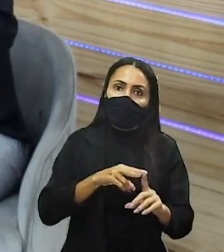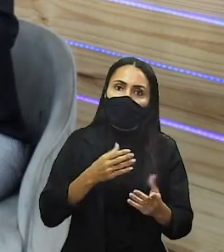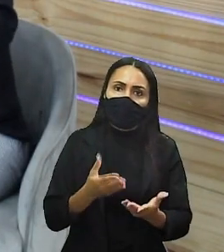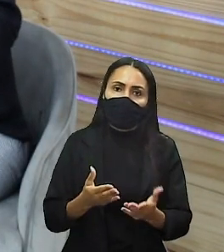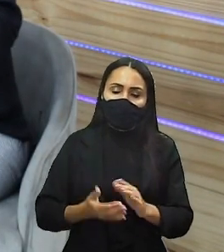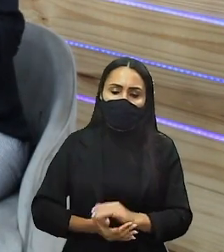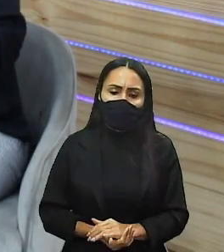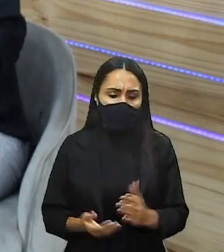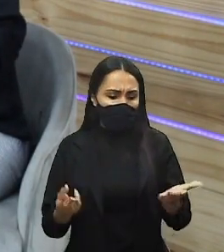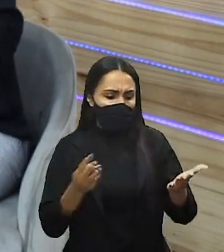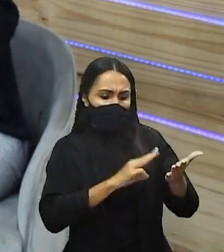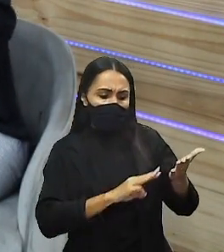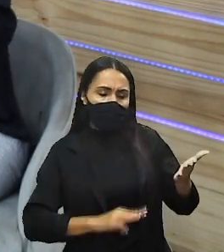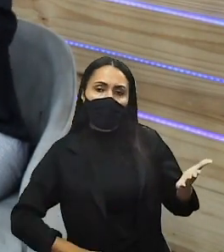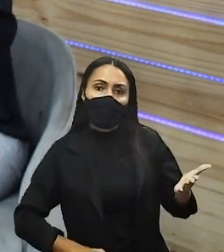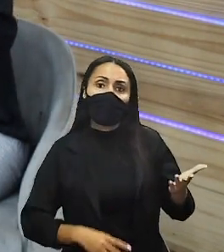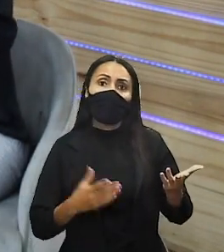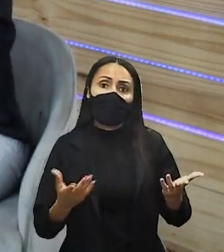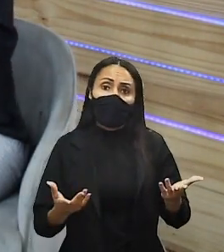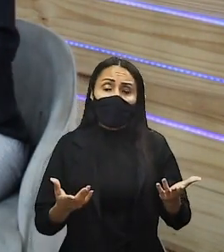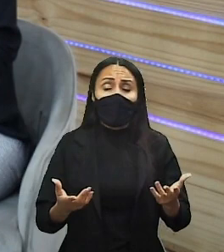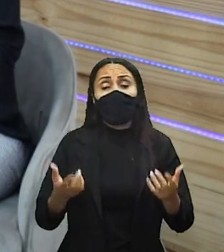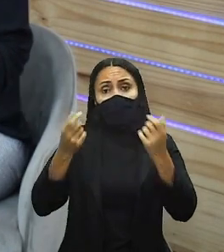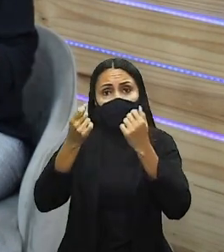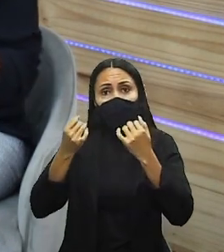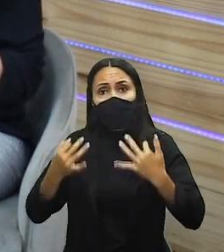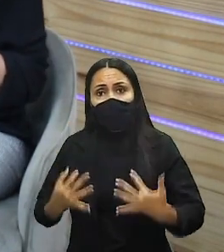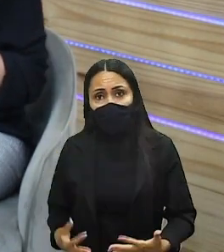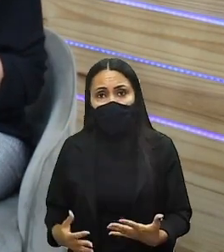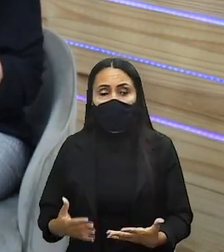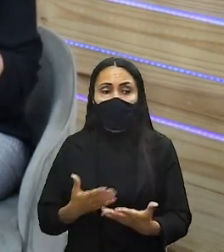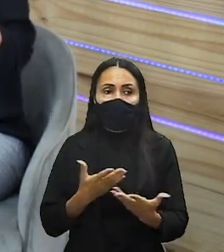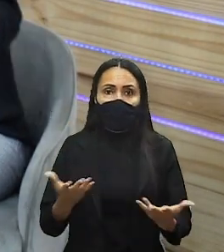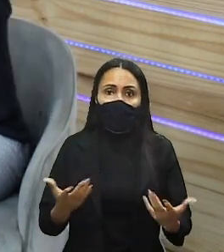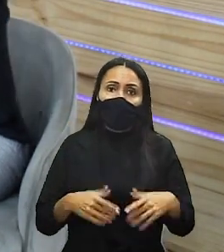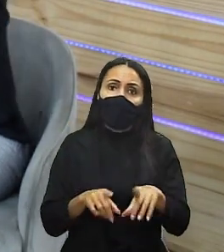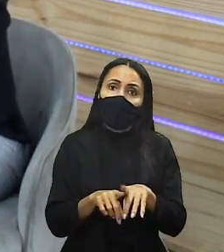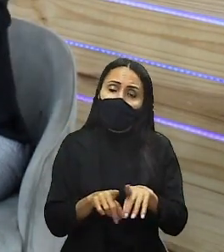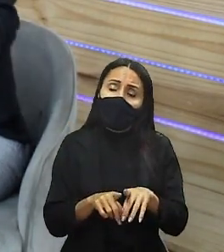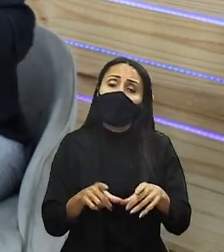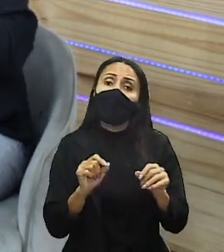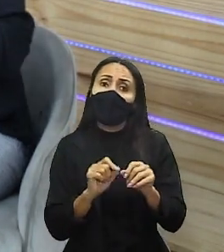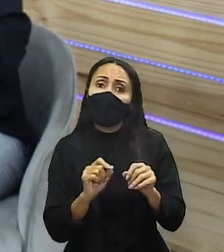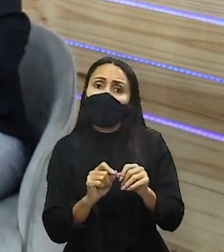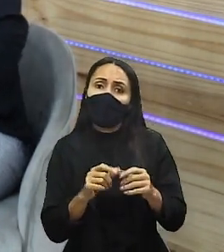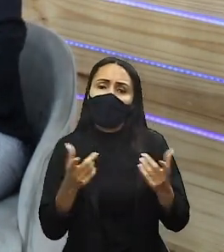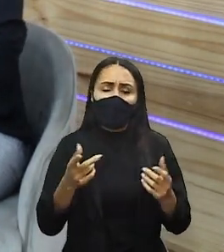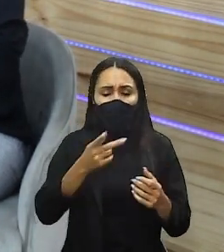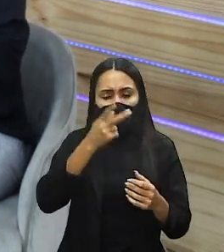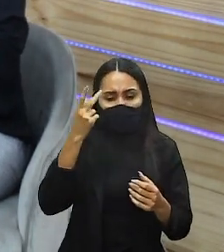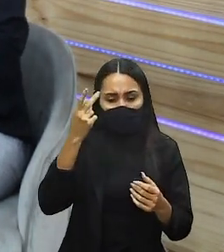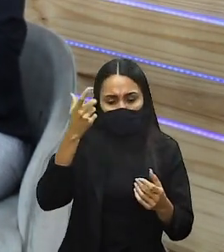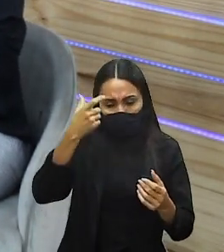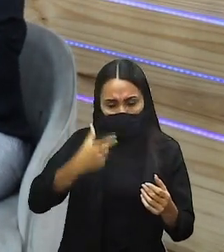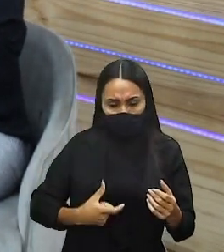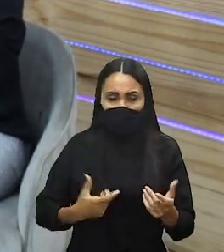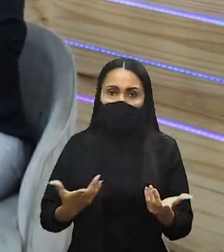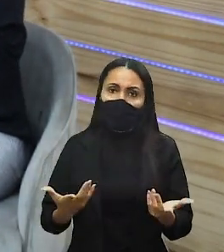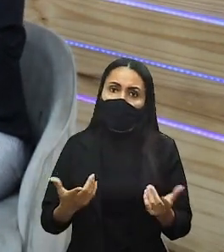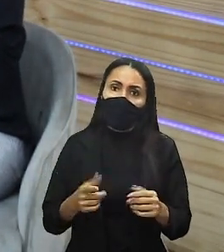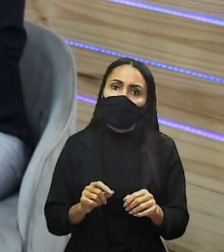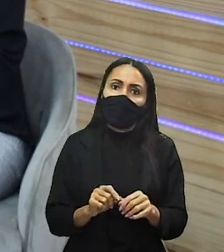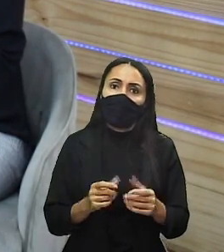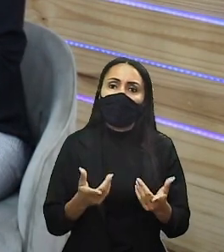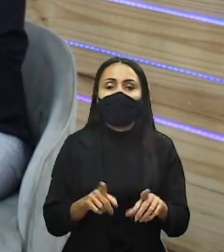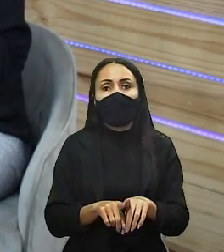essa metodologia ativa? É isso que eu estou falando, é se colocar no lugar dele e colocar ele para ele fazer uma parte que a gente faz, para ele se colocar no lugar da